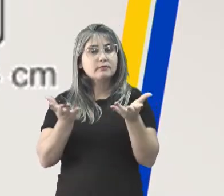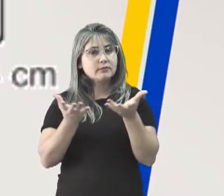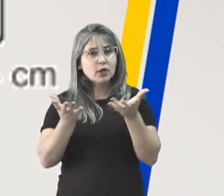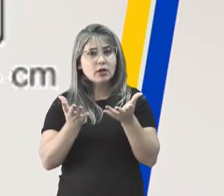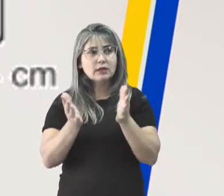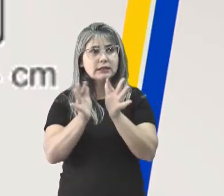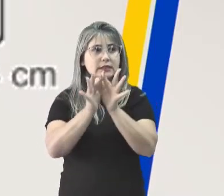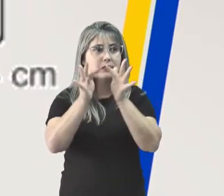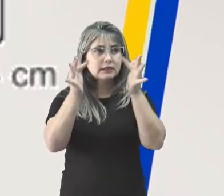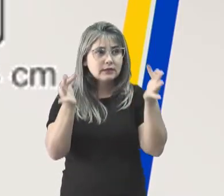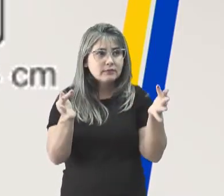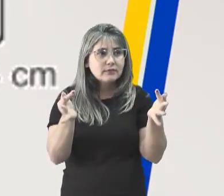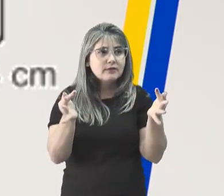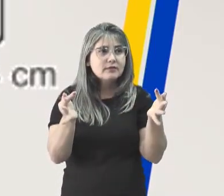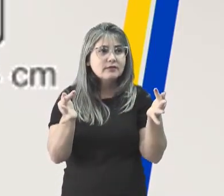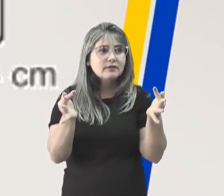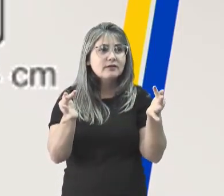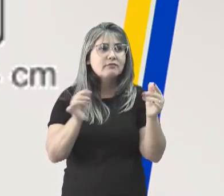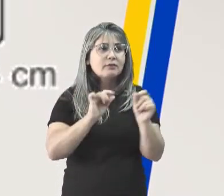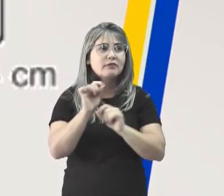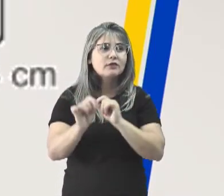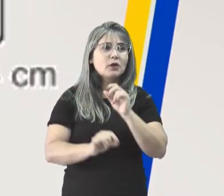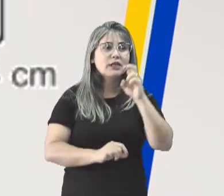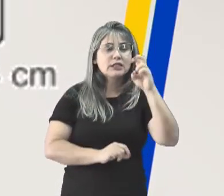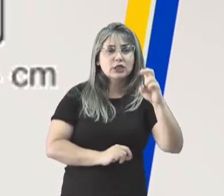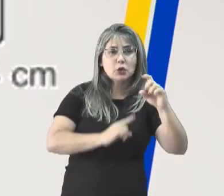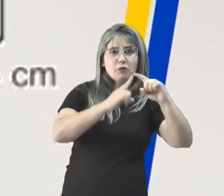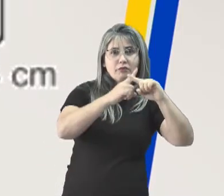4 dá 20 e 20 vezes 8 que dá